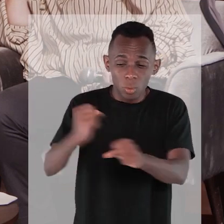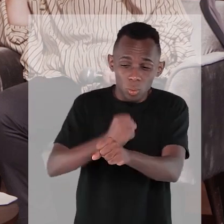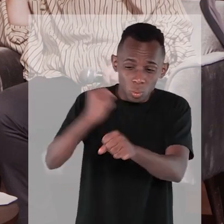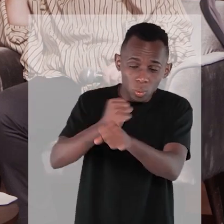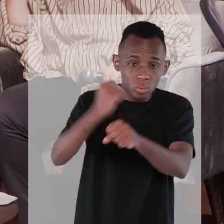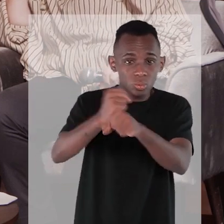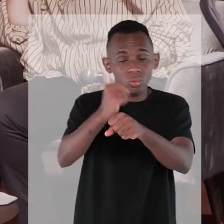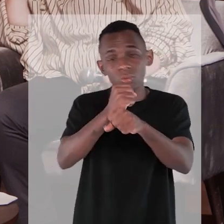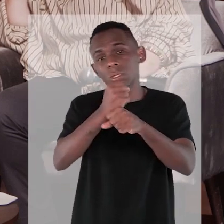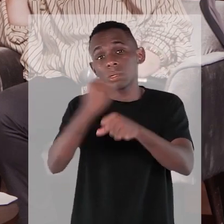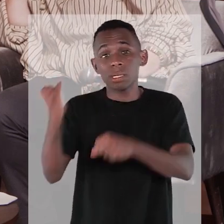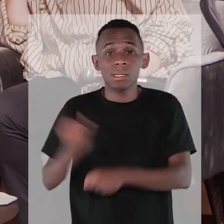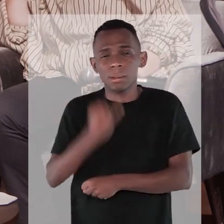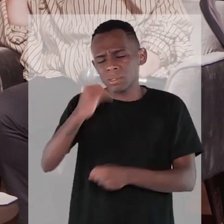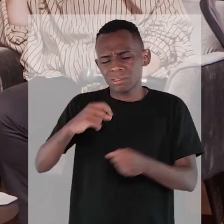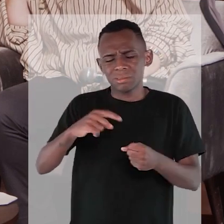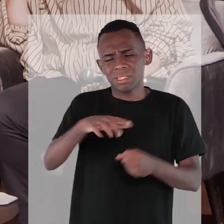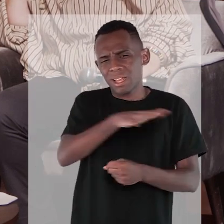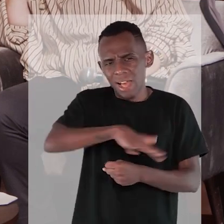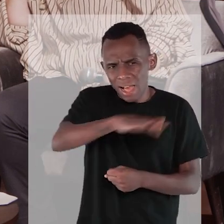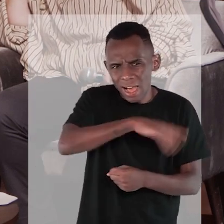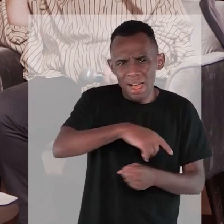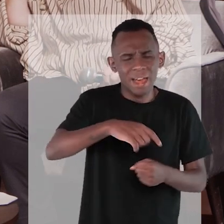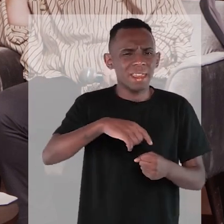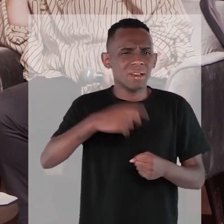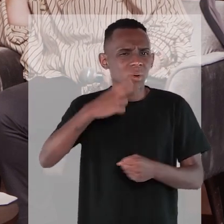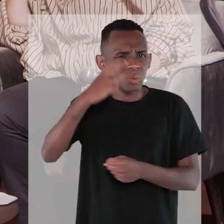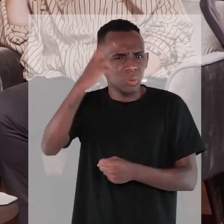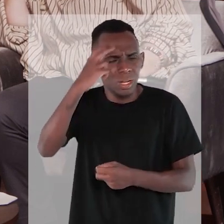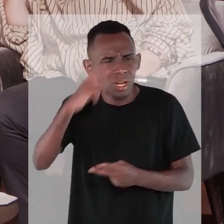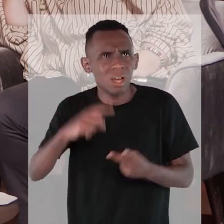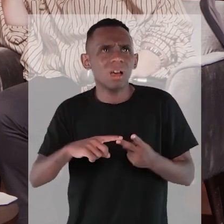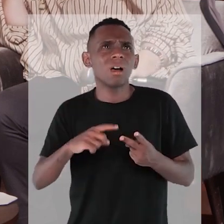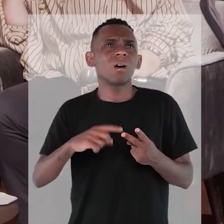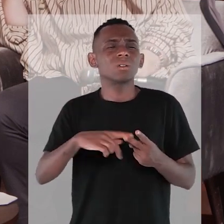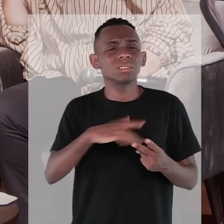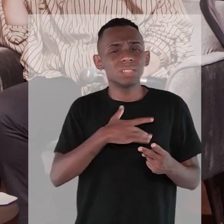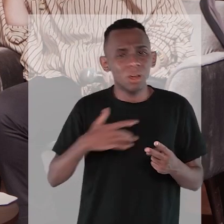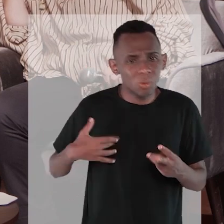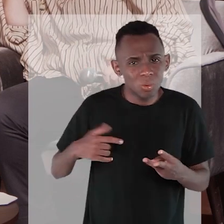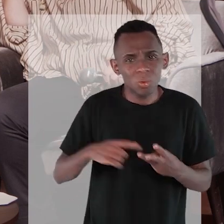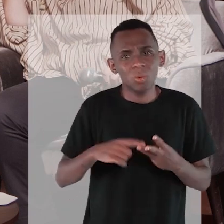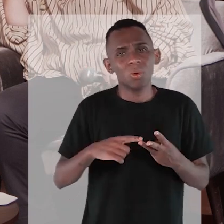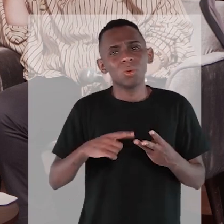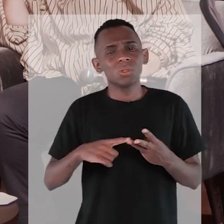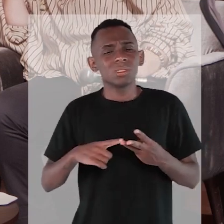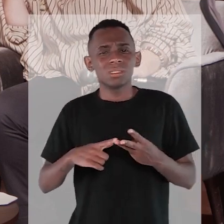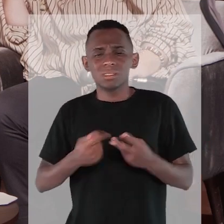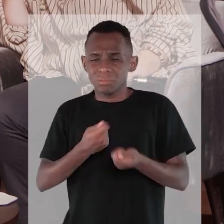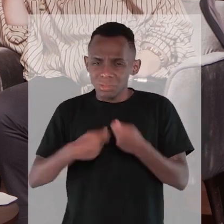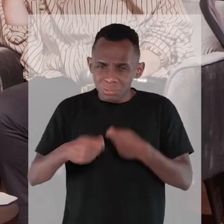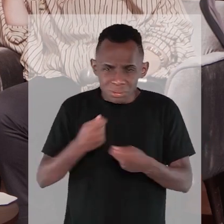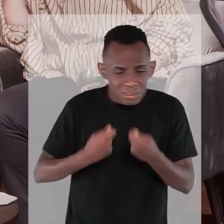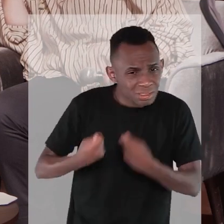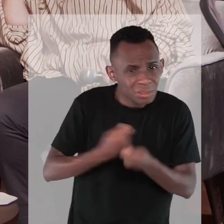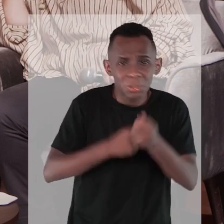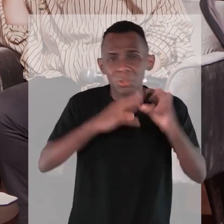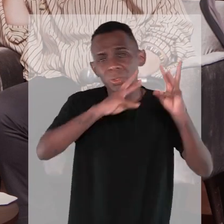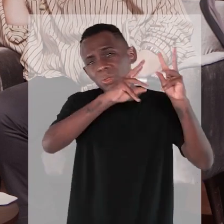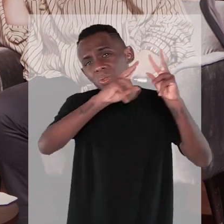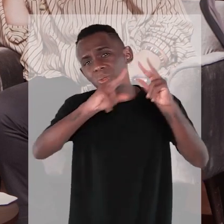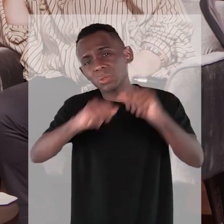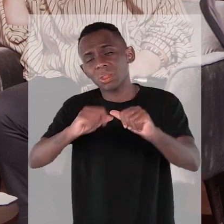qualquer campo, cultural, artístico, da saúde. Na saúde foi uma tragédia total. A economia é uma tragédia total.